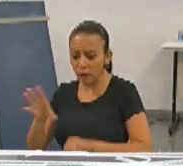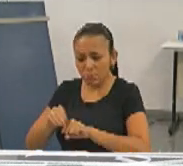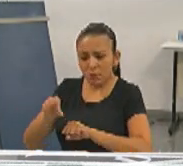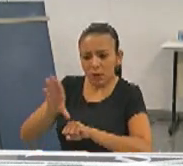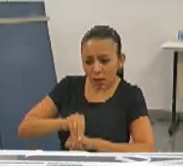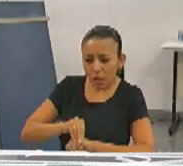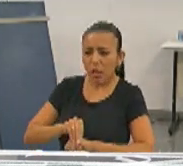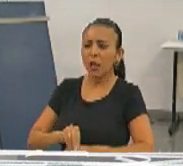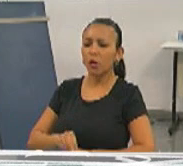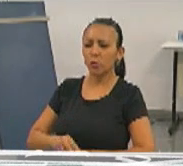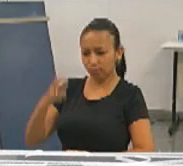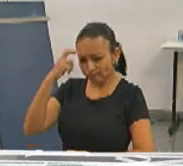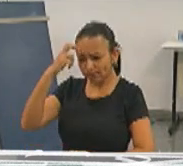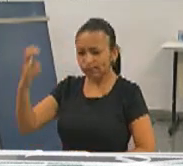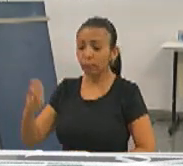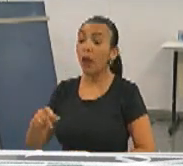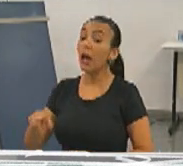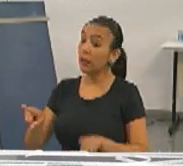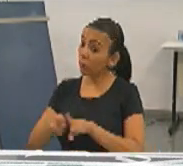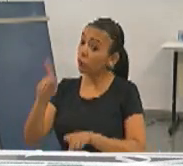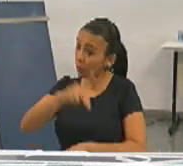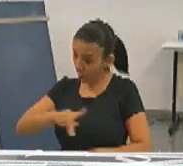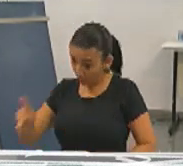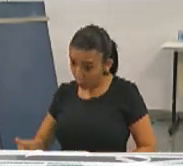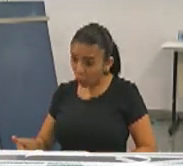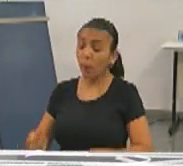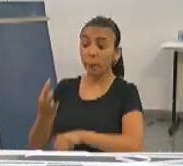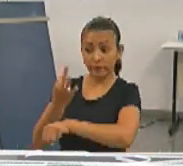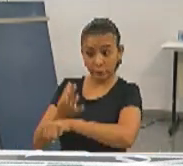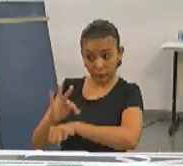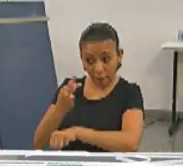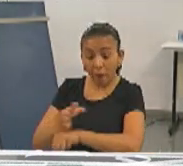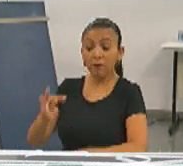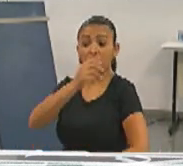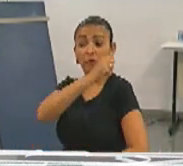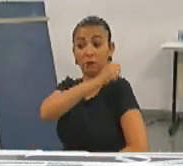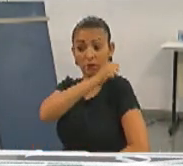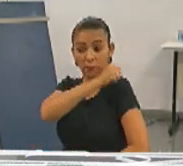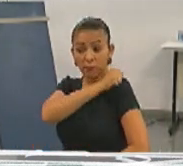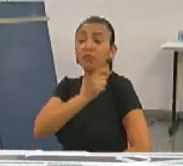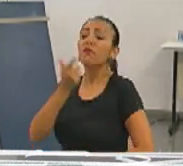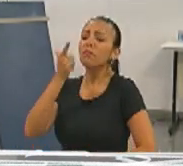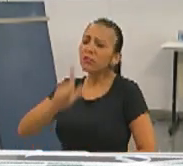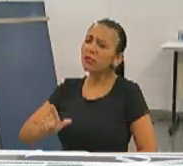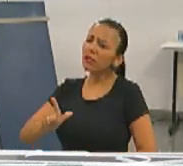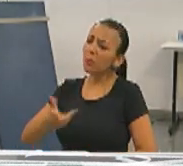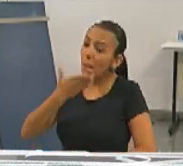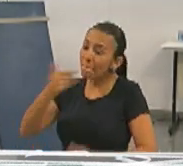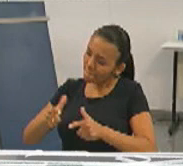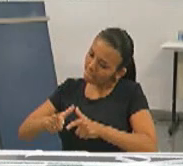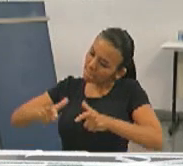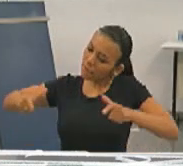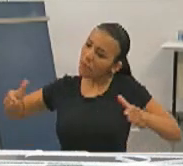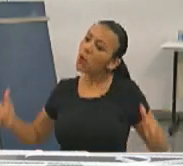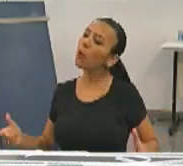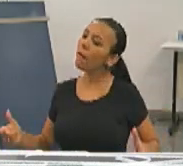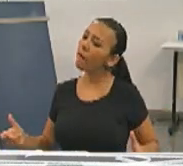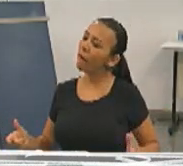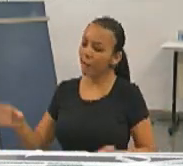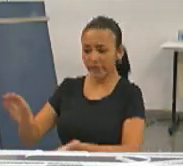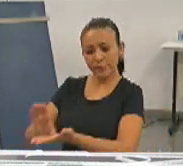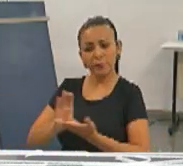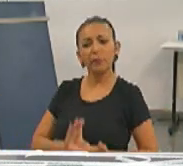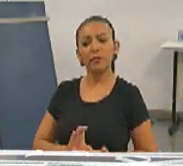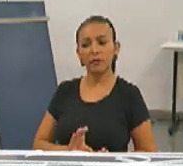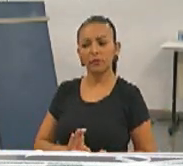né, do nosso corpo docente, dos nossos técnicos, dos nossos alunos, para potencializar esse investimento.